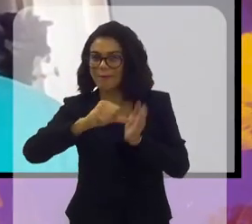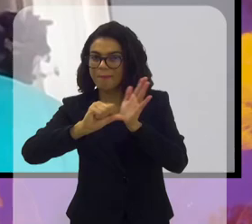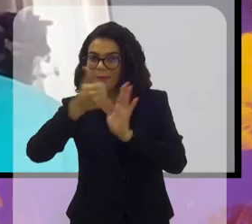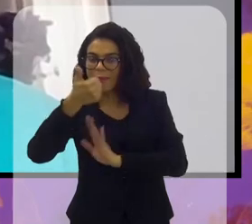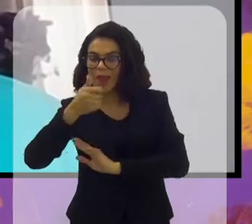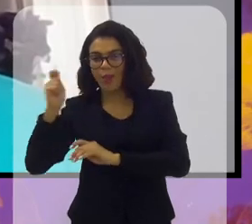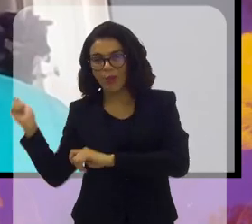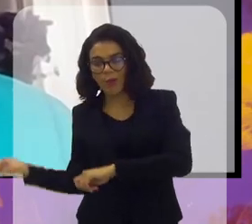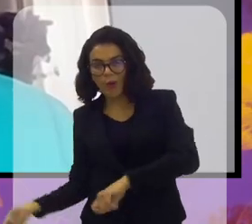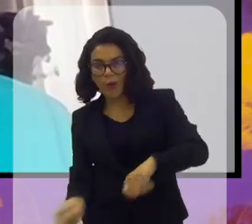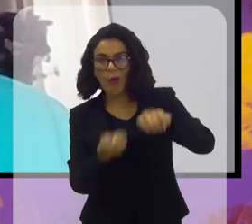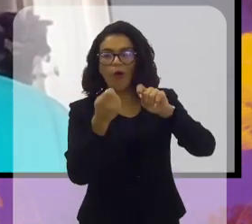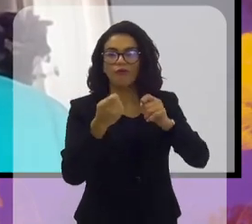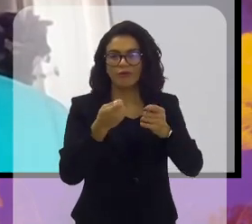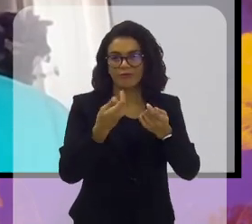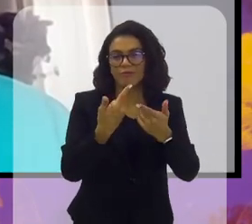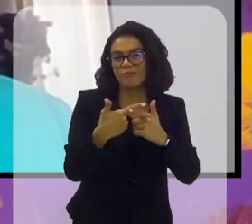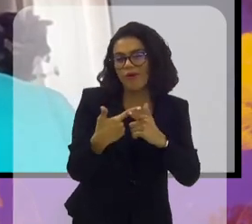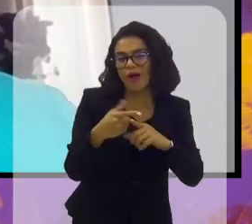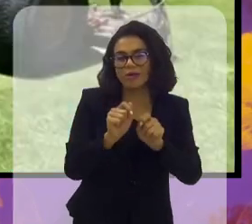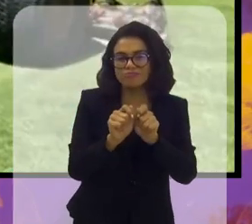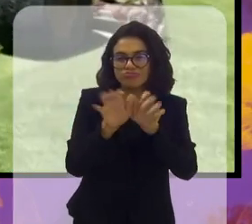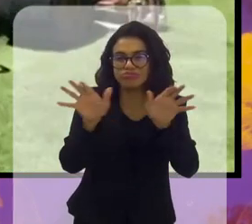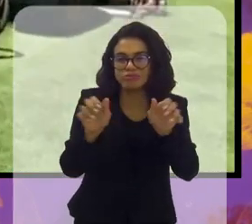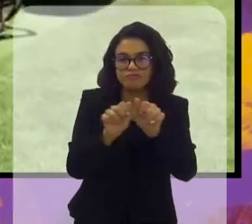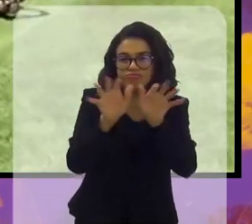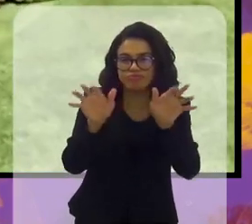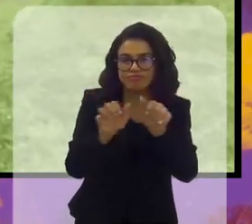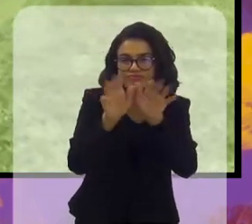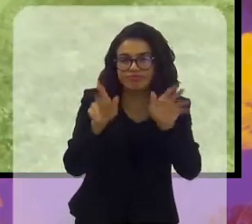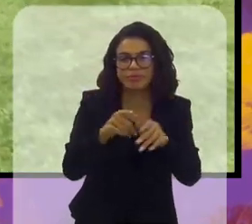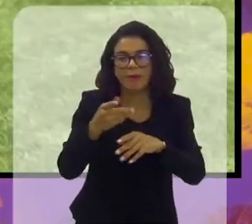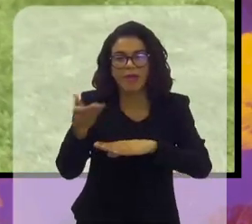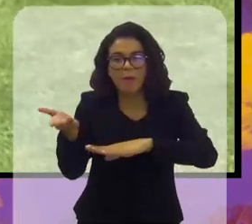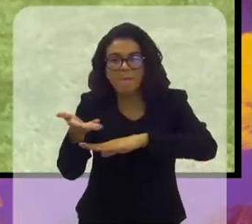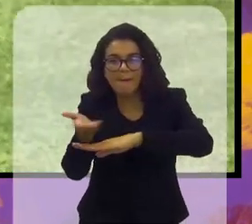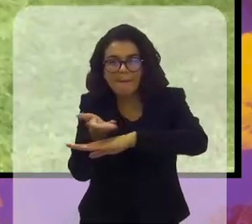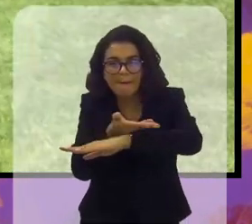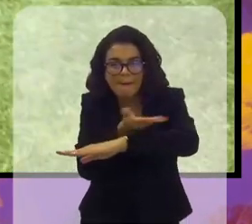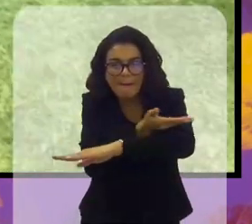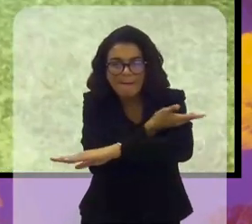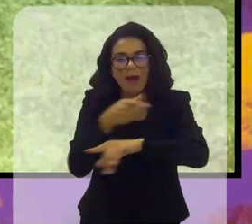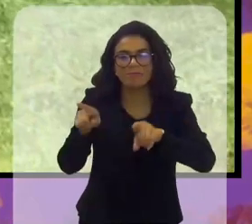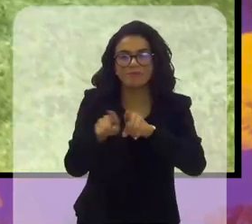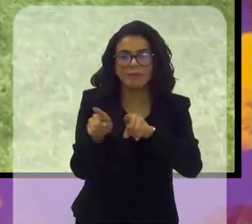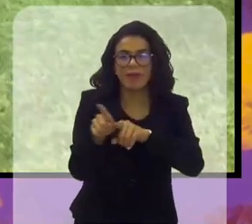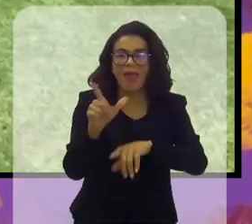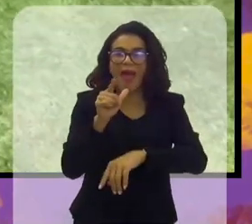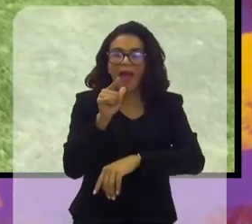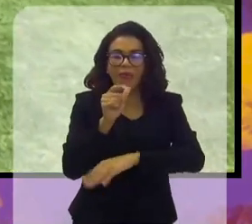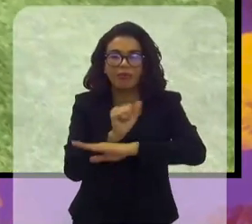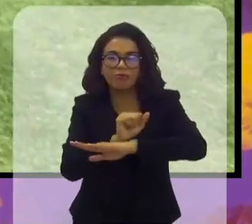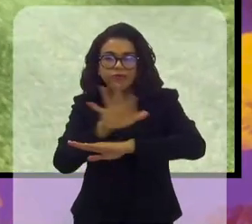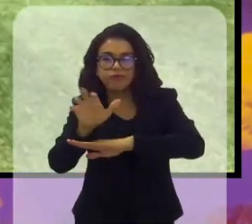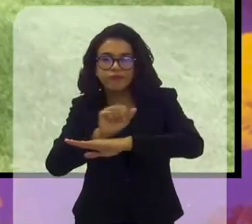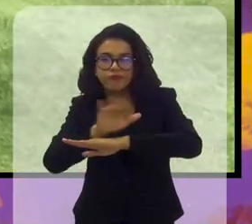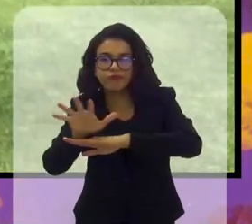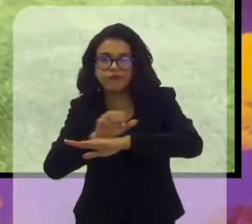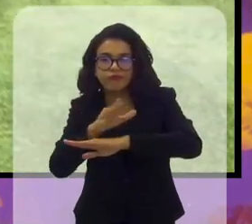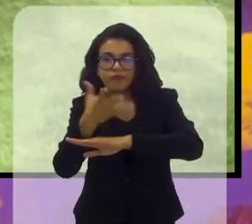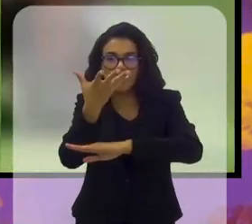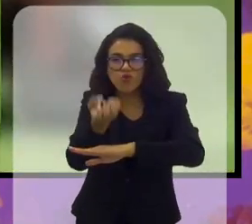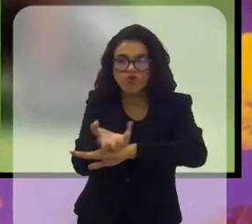padrões de drenagem, o tipo de maquinário, e mesmo muitas práticas de manutenção que se fazem em golfe foram